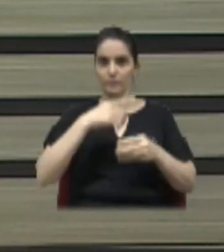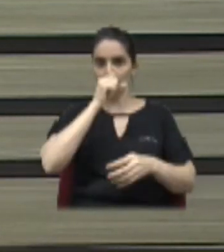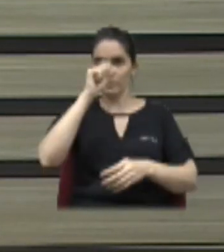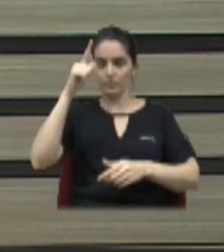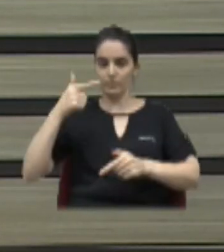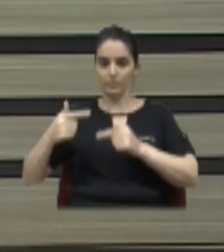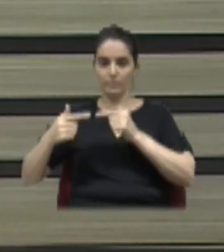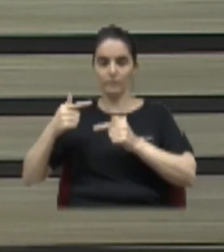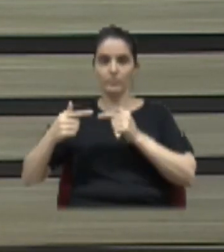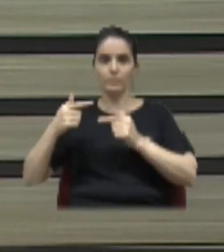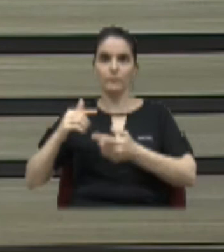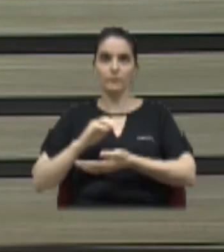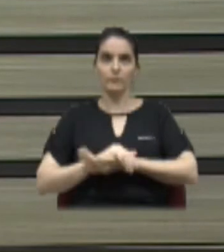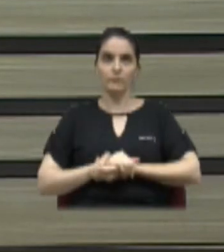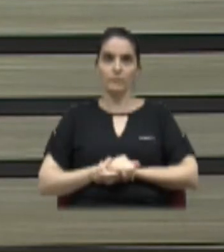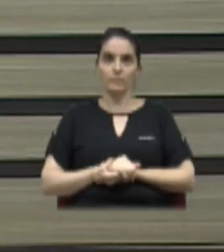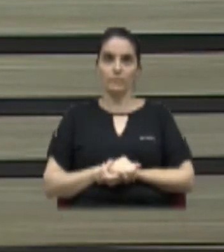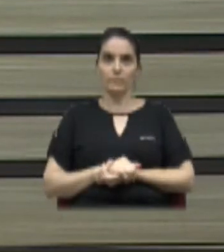discussão.